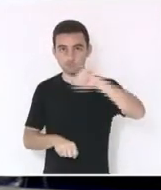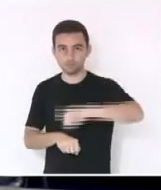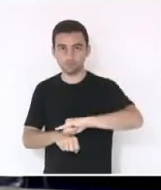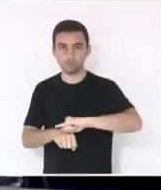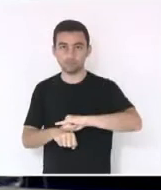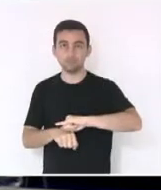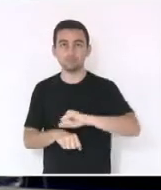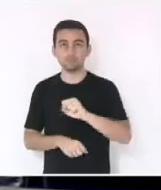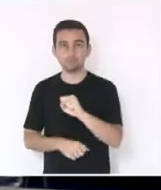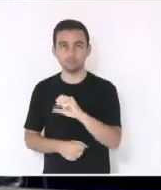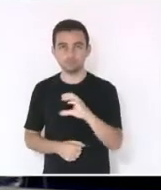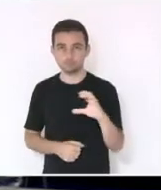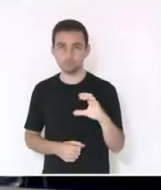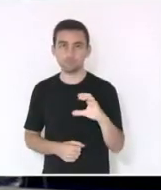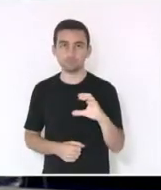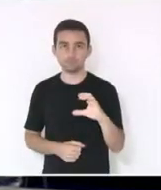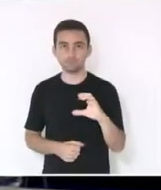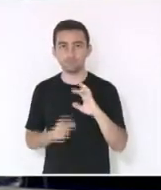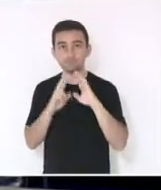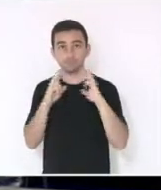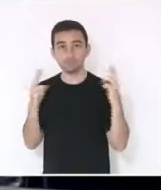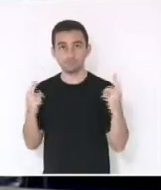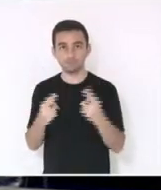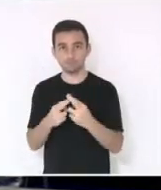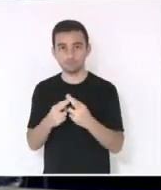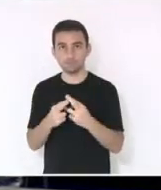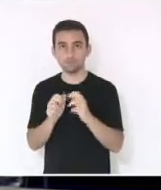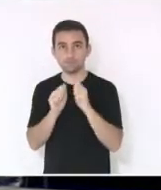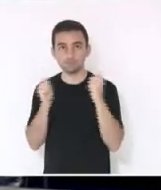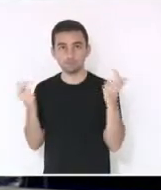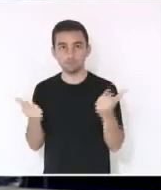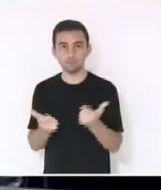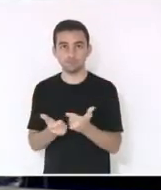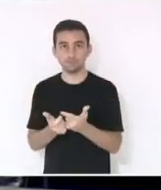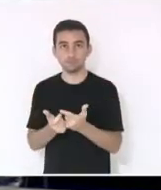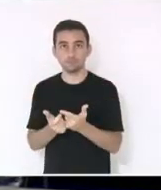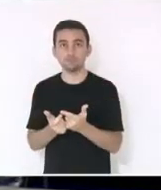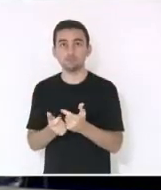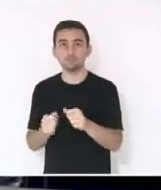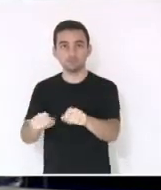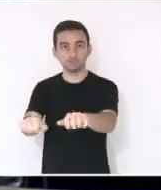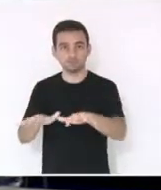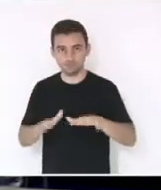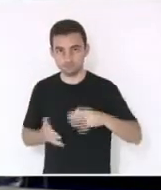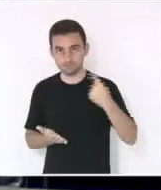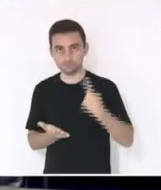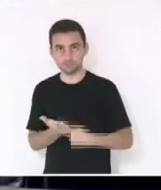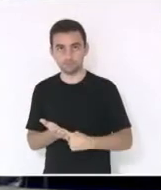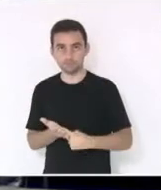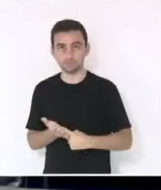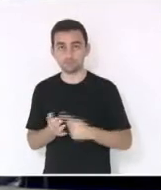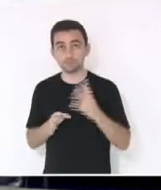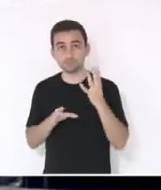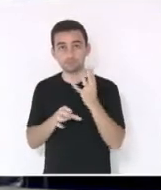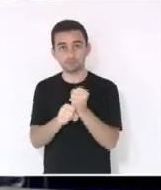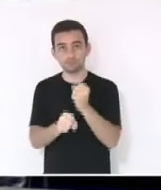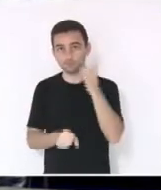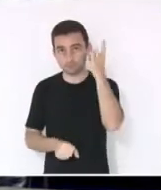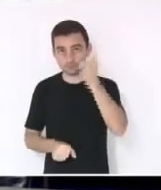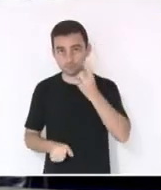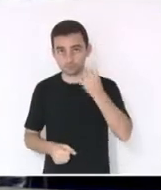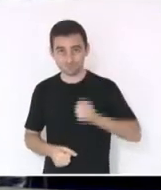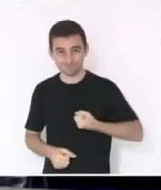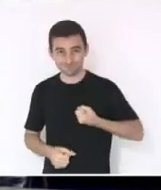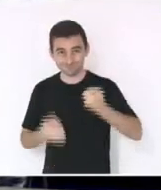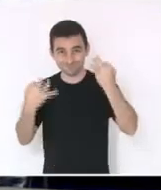Catarina, reuniu-se a Assembleia Legislativa em sessão ordinária. Havendo quórum regimental, o